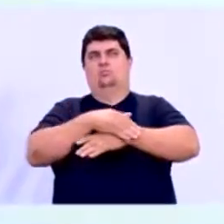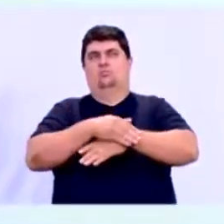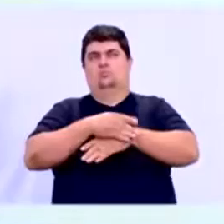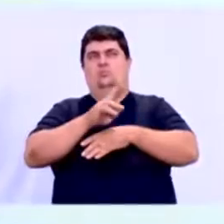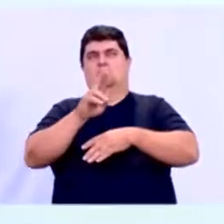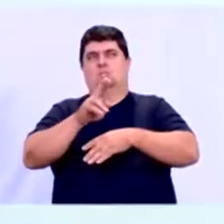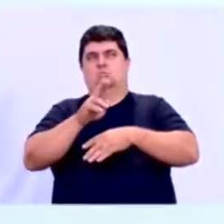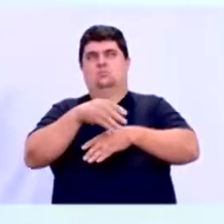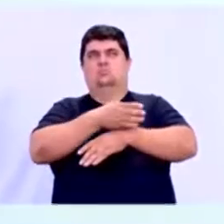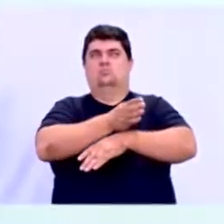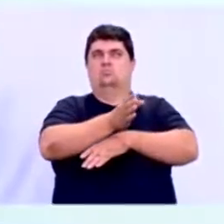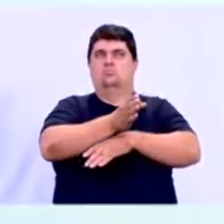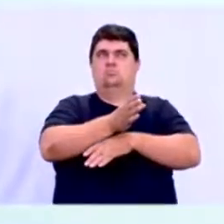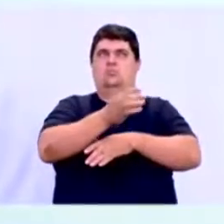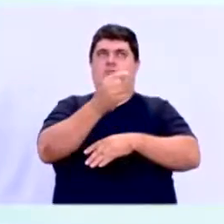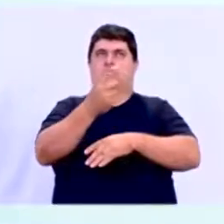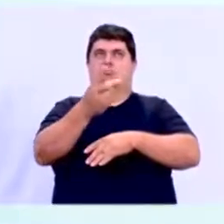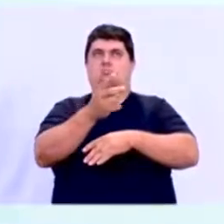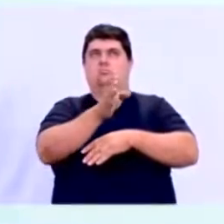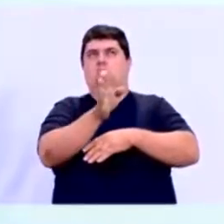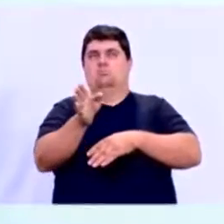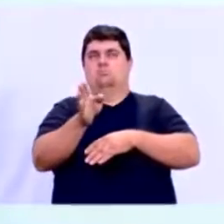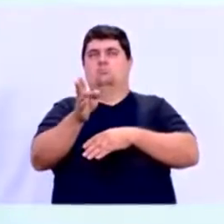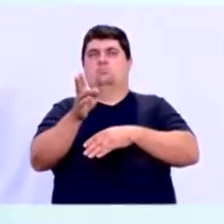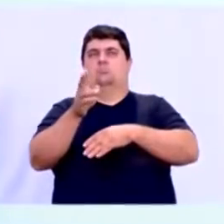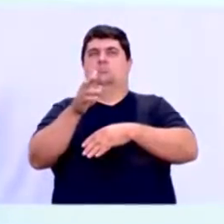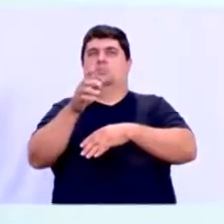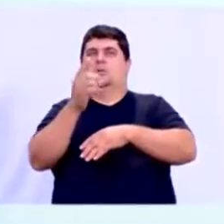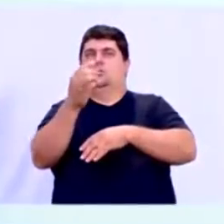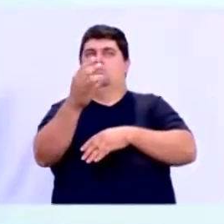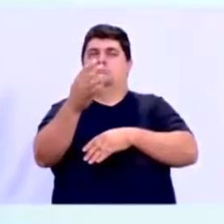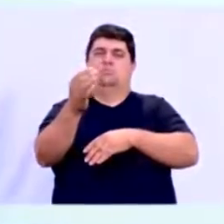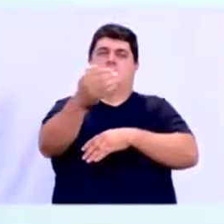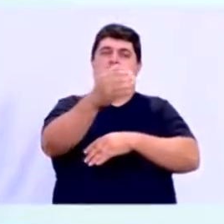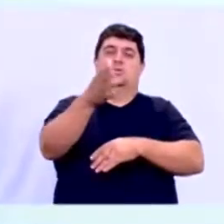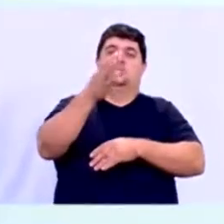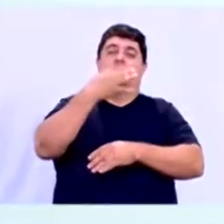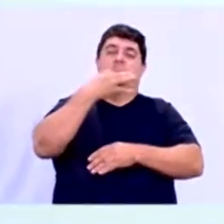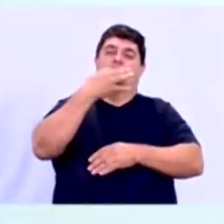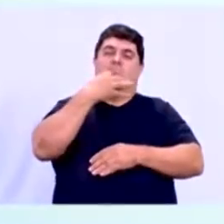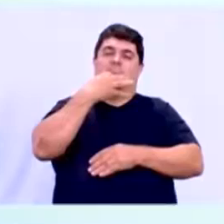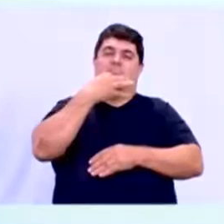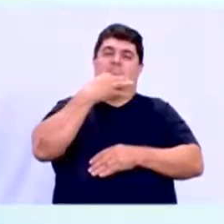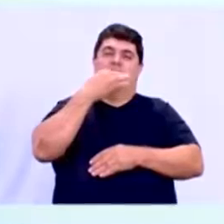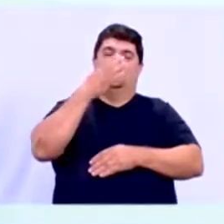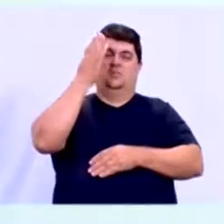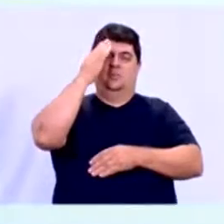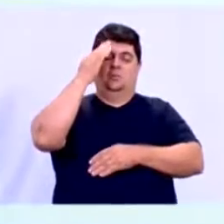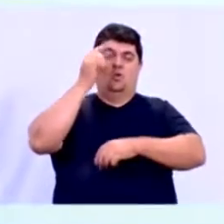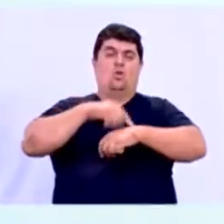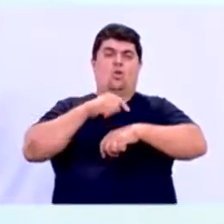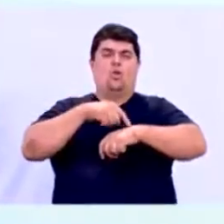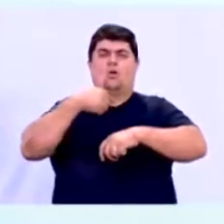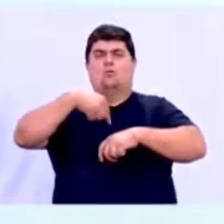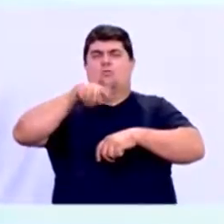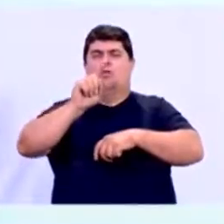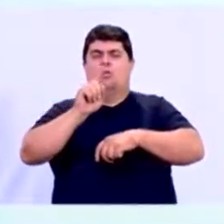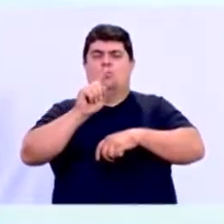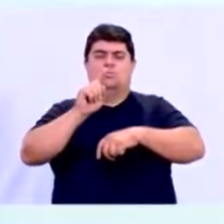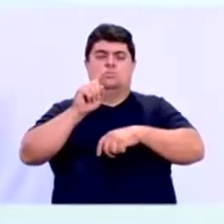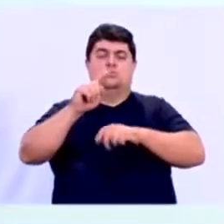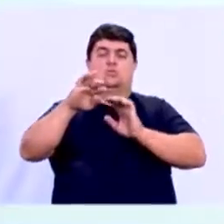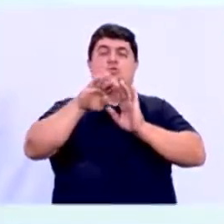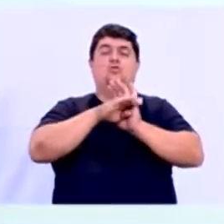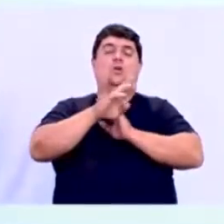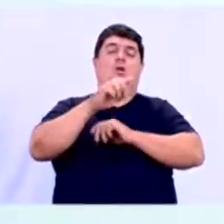Você sabe qual rua que você tem que ir, em que momento você tem que virar, que horas você vai sair de casa, e que horas você vai chegar. Então, é